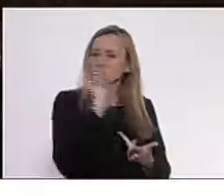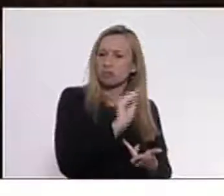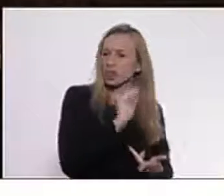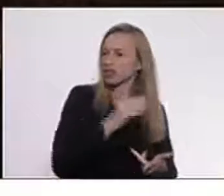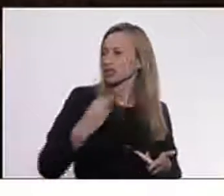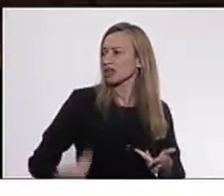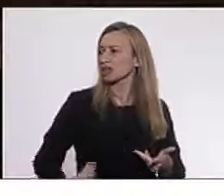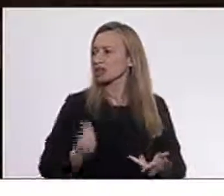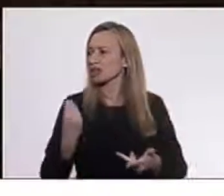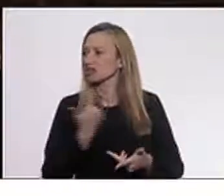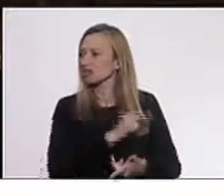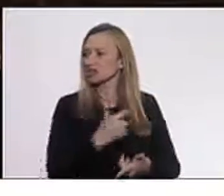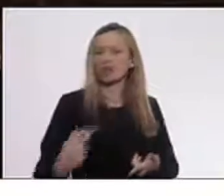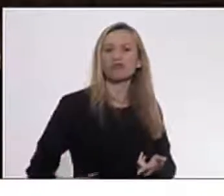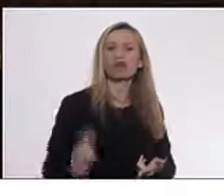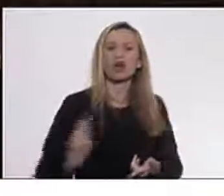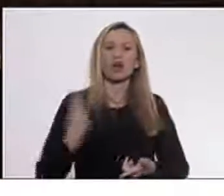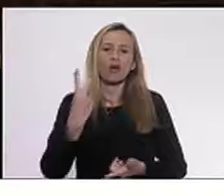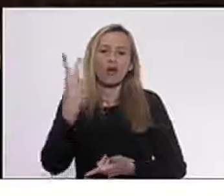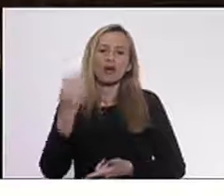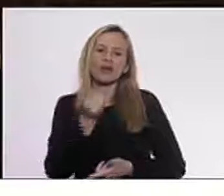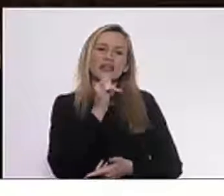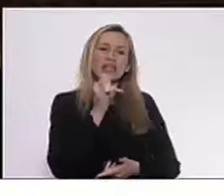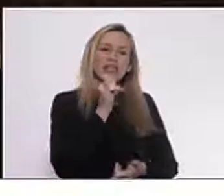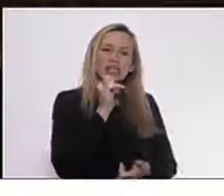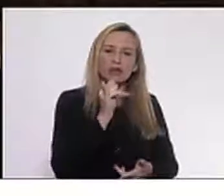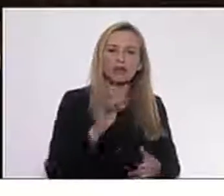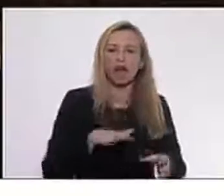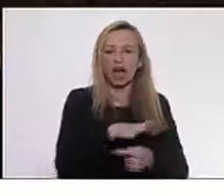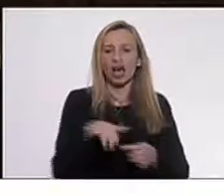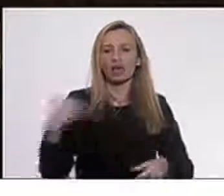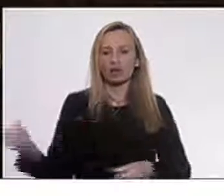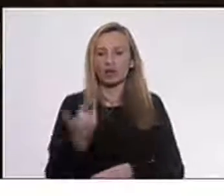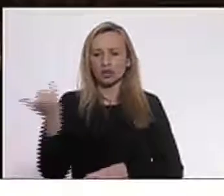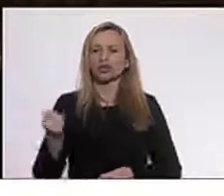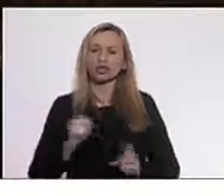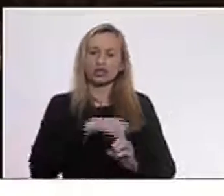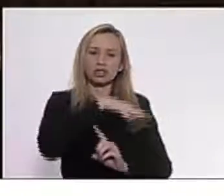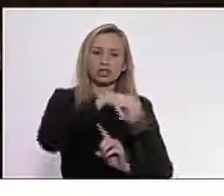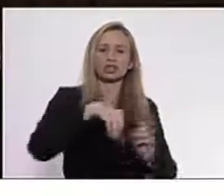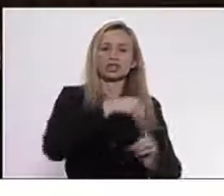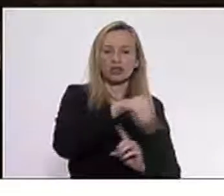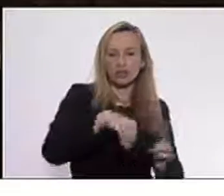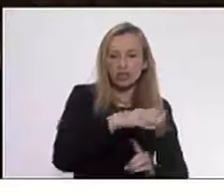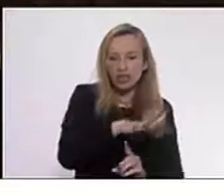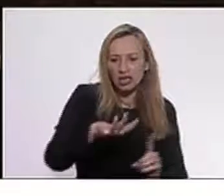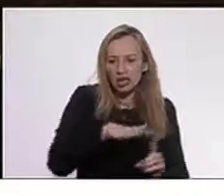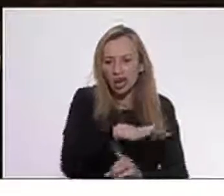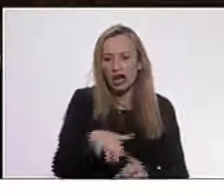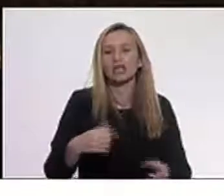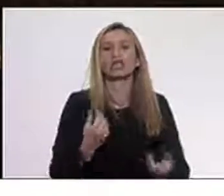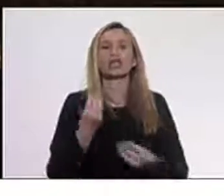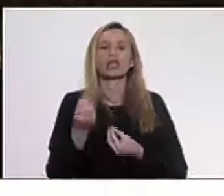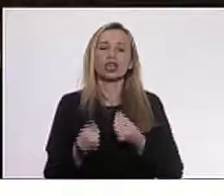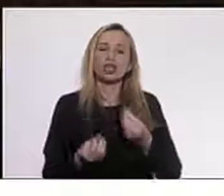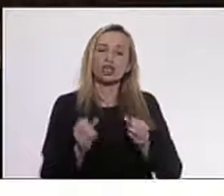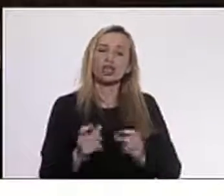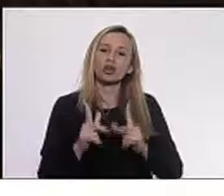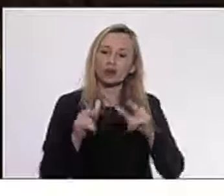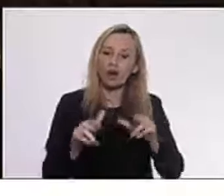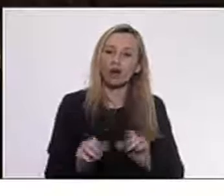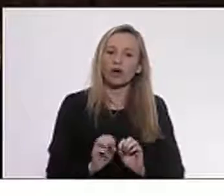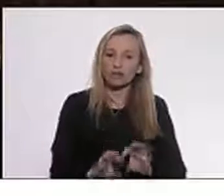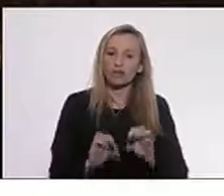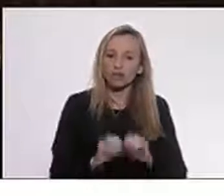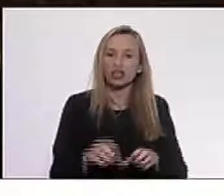que não prioriza, por exemplo, setores importantes da sociedade, como a saúde e a educação. Esse discurso